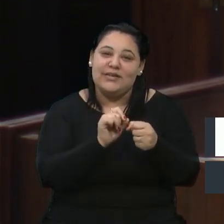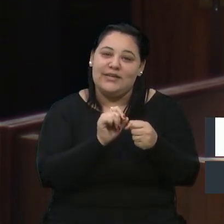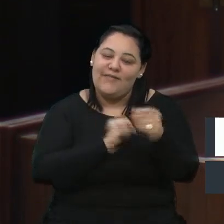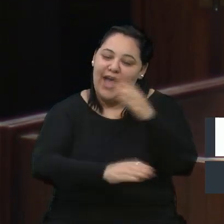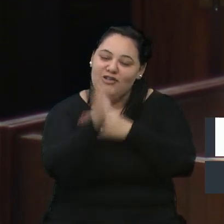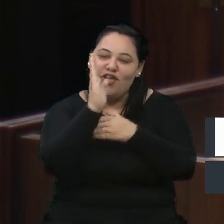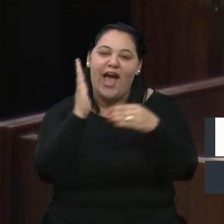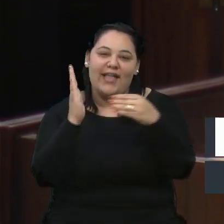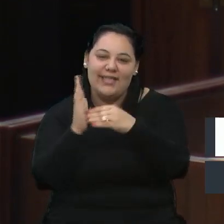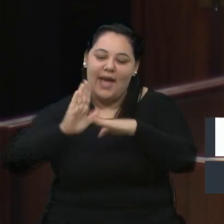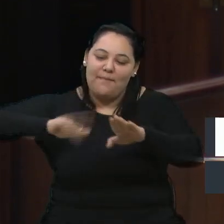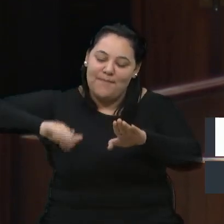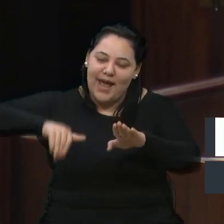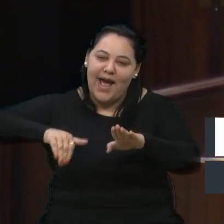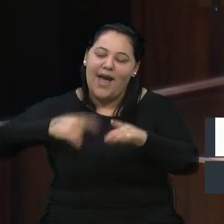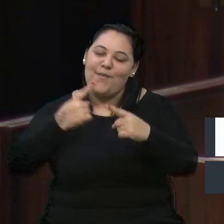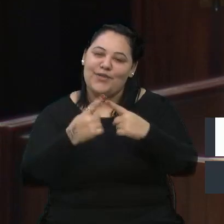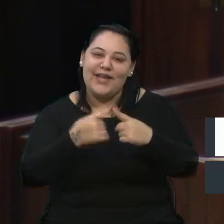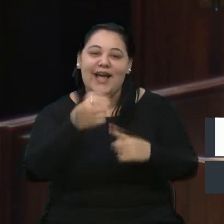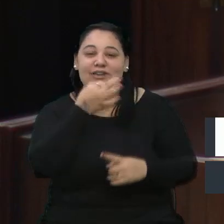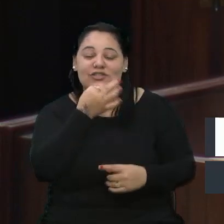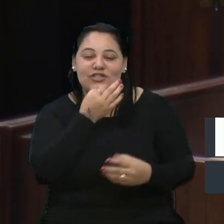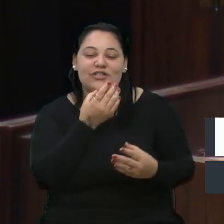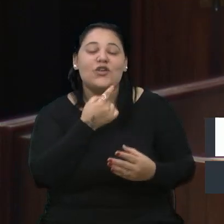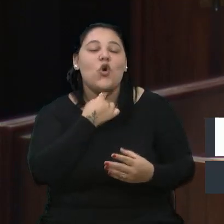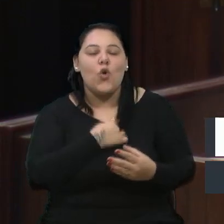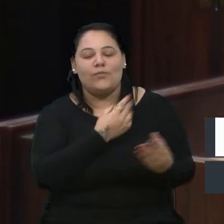no litoral das praias.